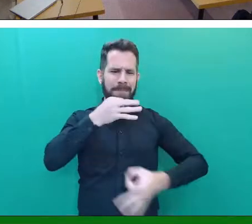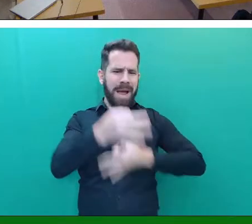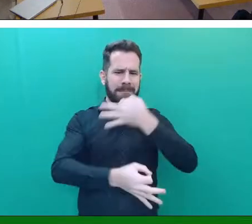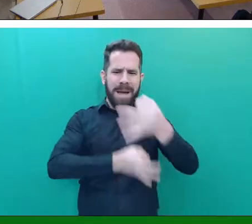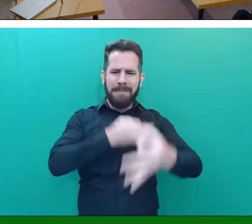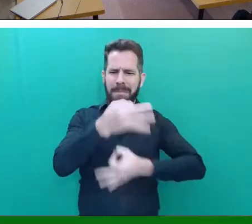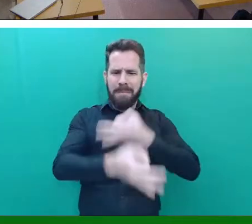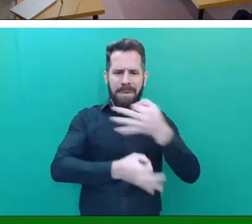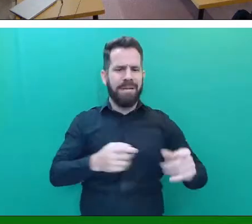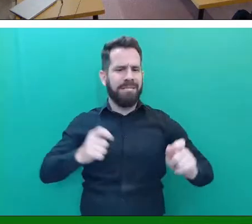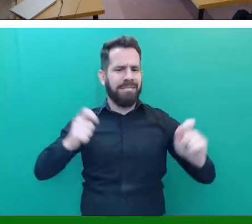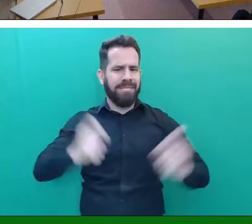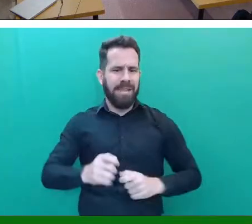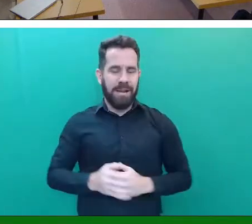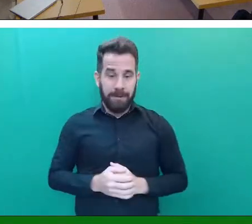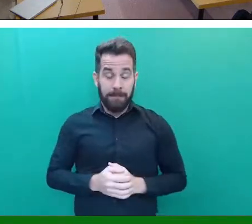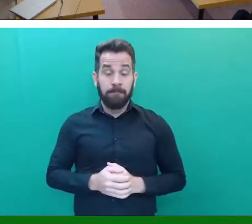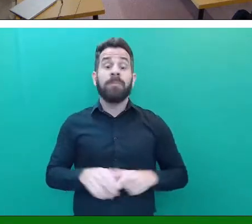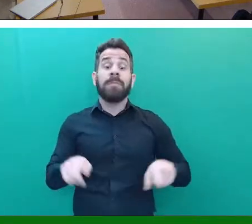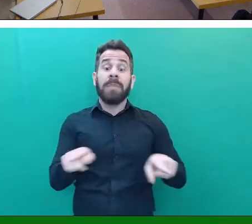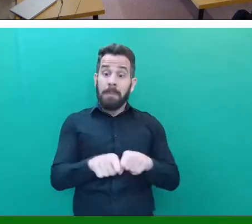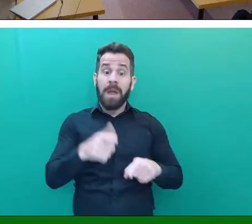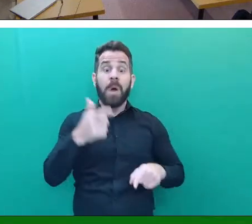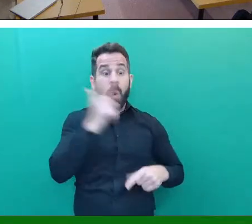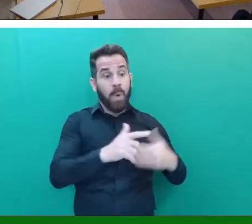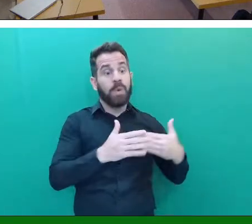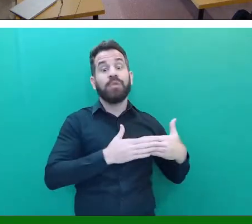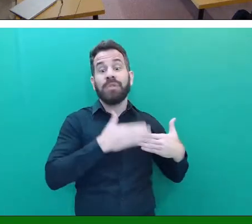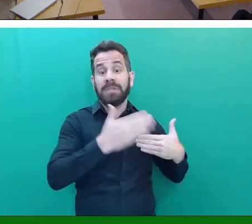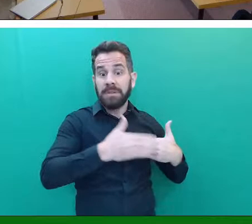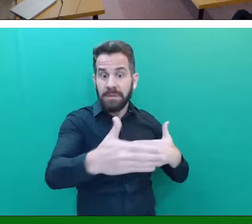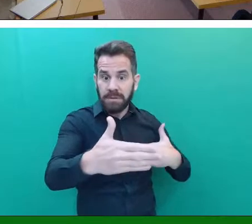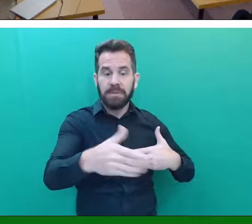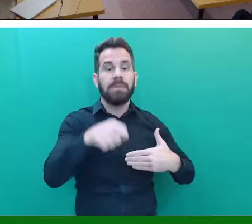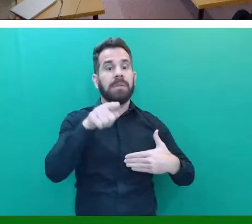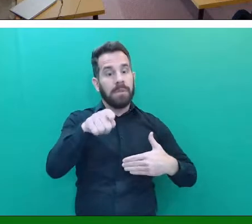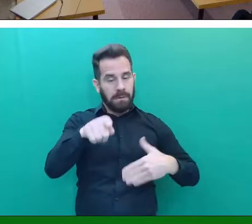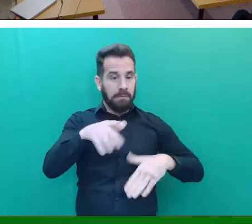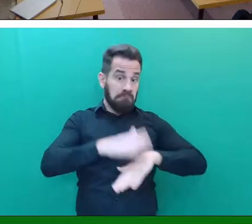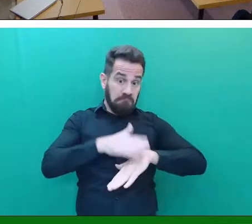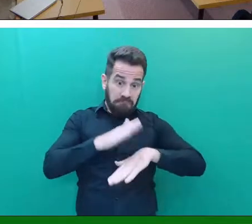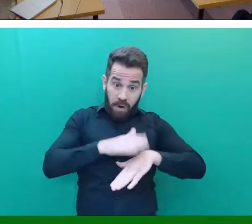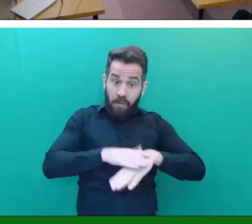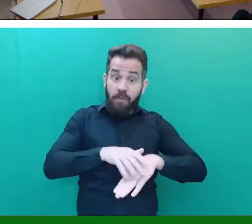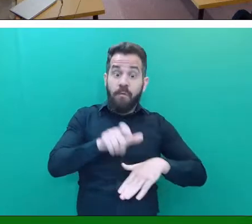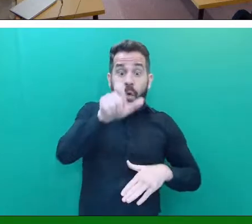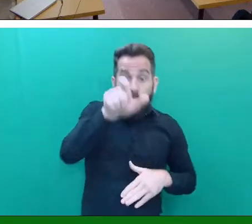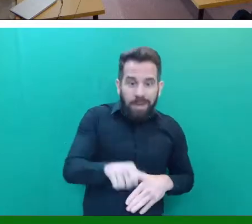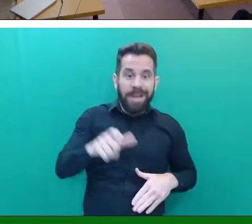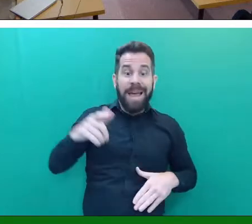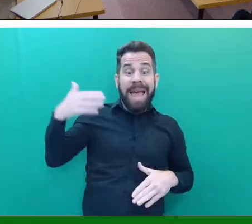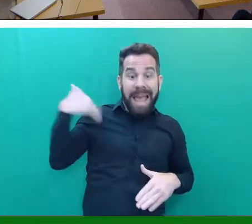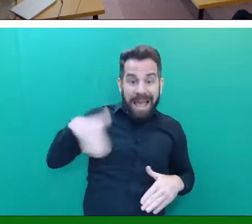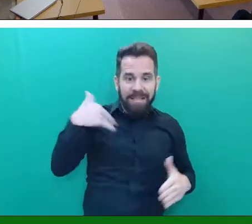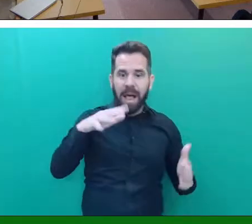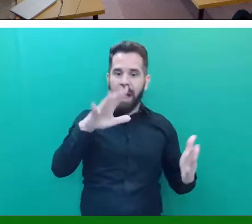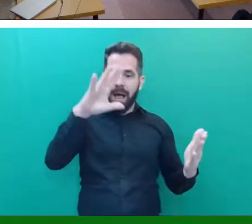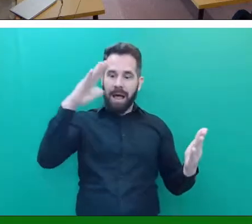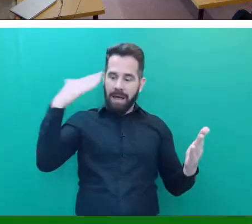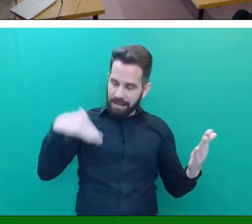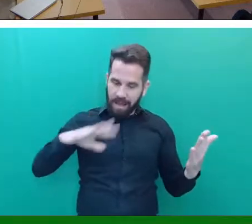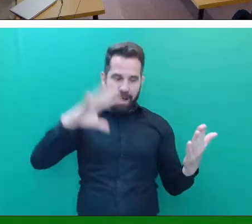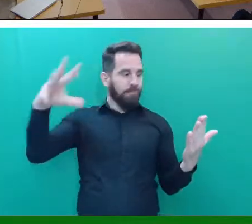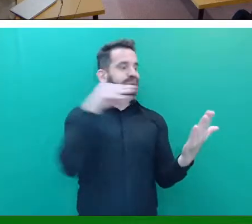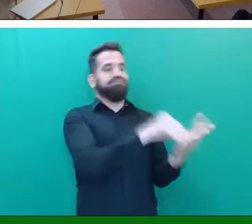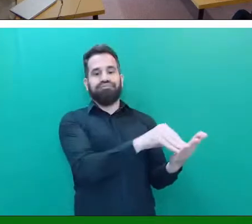trabalho, você conseguiu, né, ter um trabalho seu, seu, com a sua voz, com essa escrita que todo mundo elogiou, né?